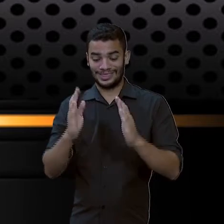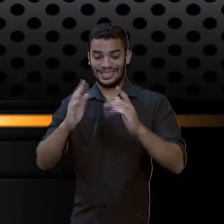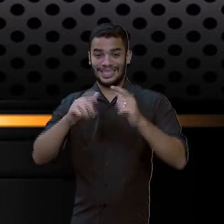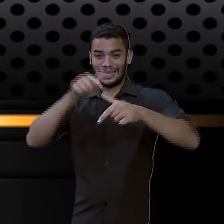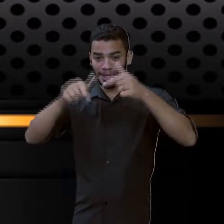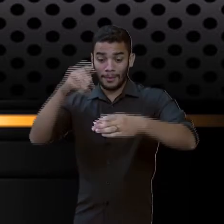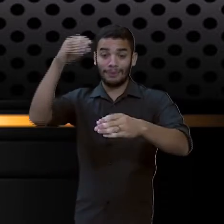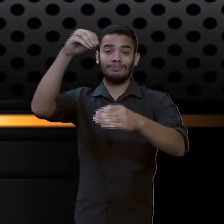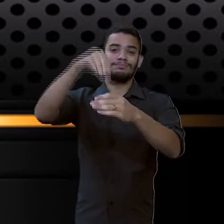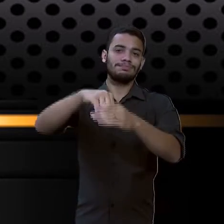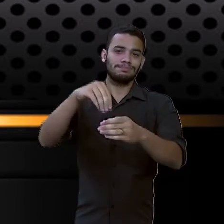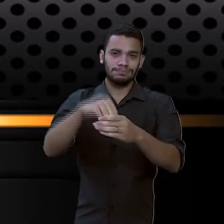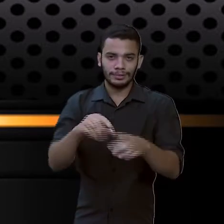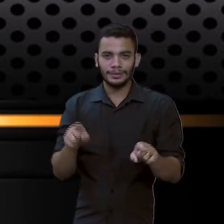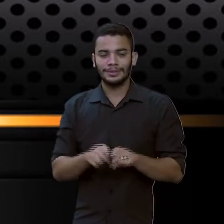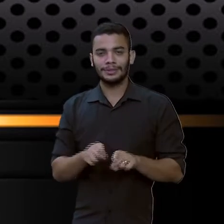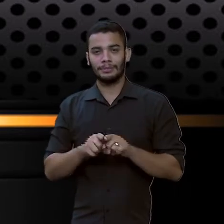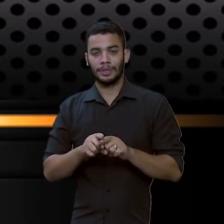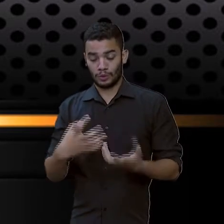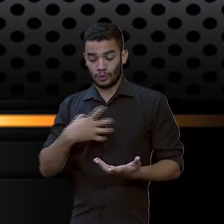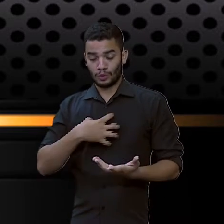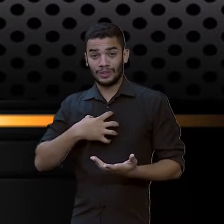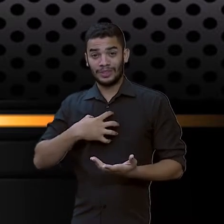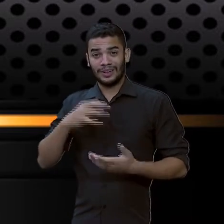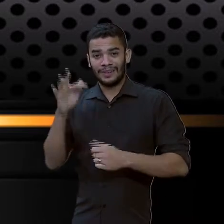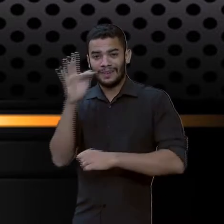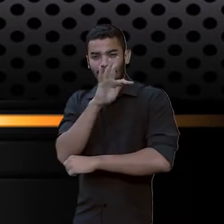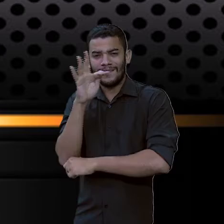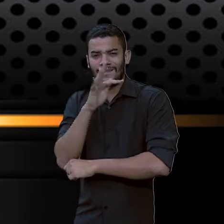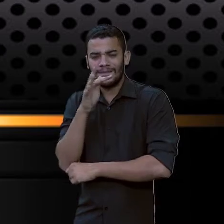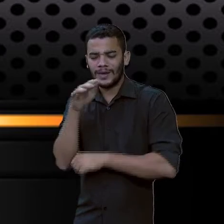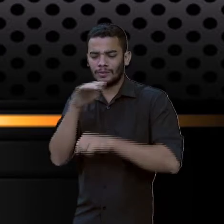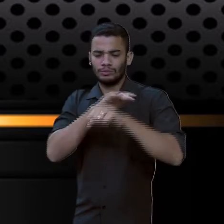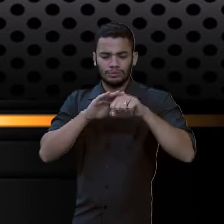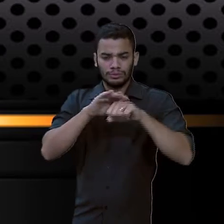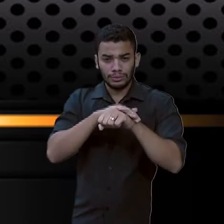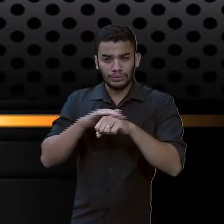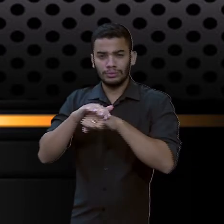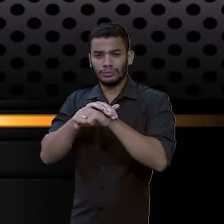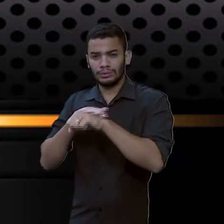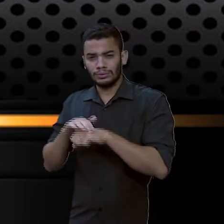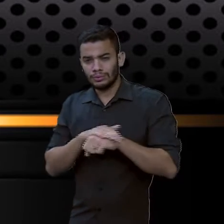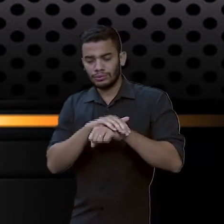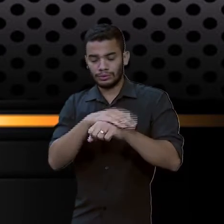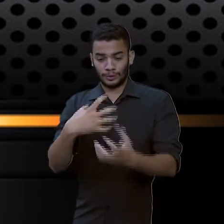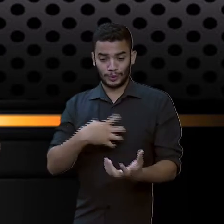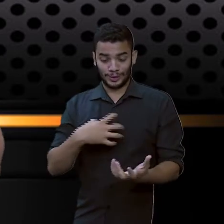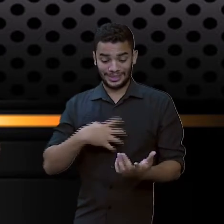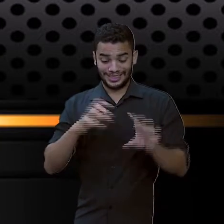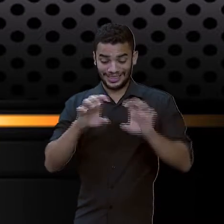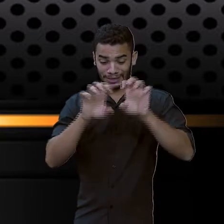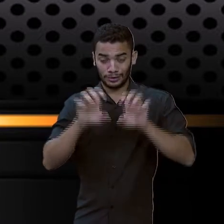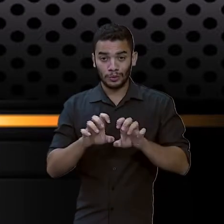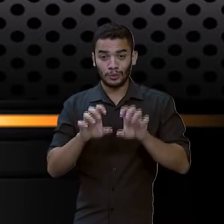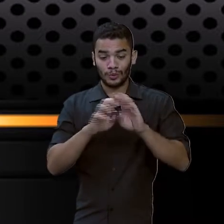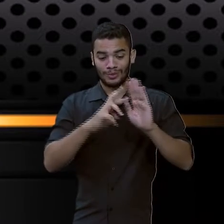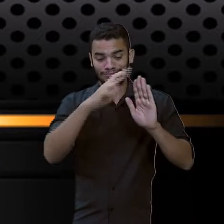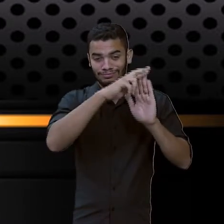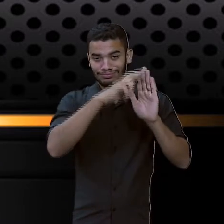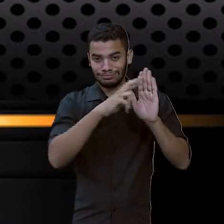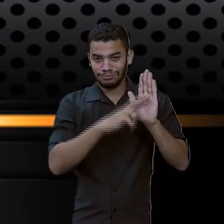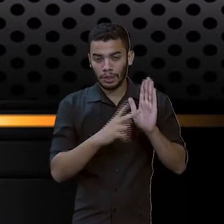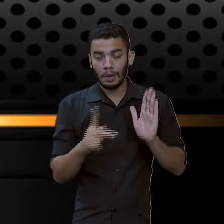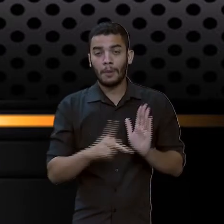muitas outras situações, o quê? Situações formais. Sempre pautada no uso correto das normas gramaticais.